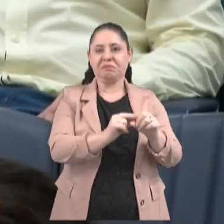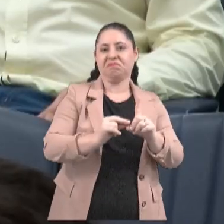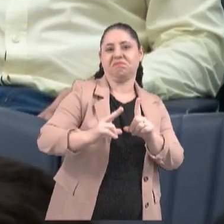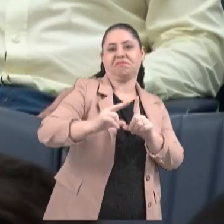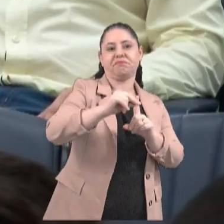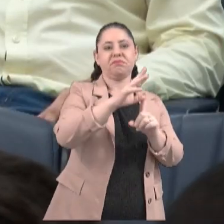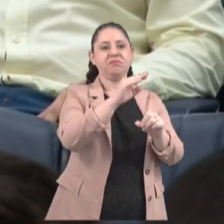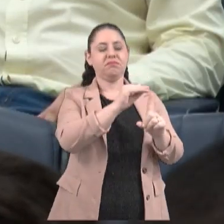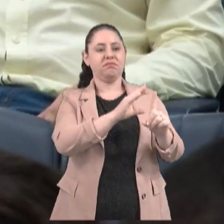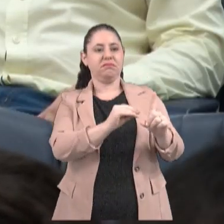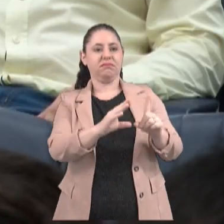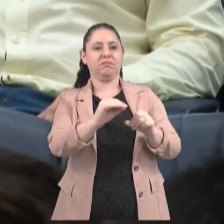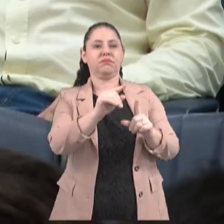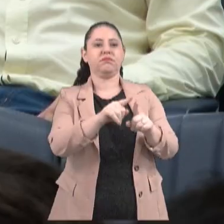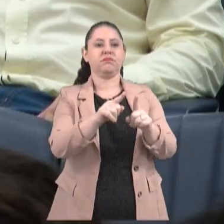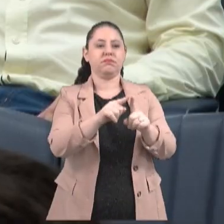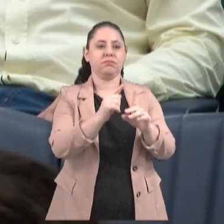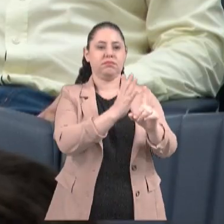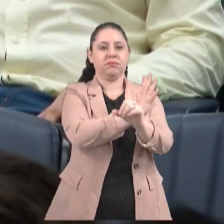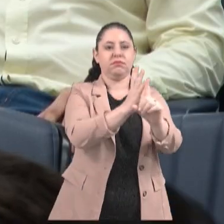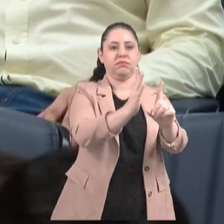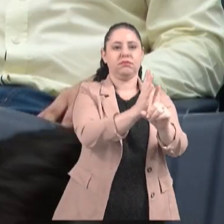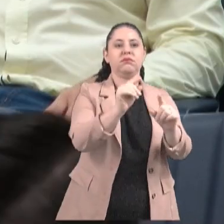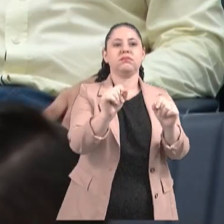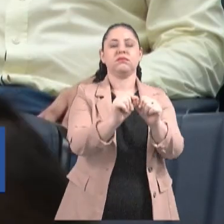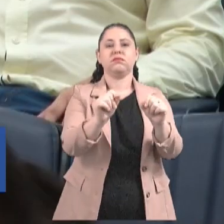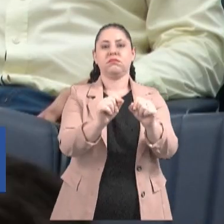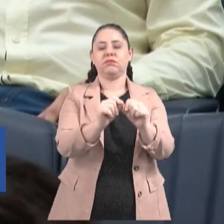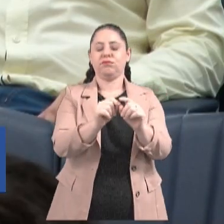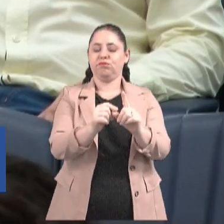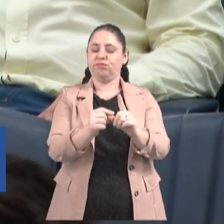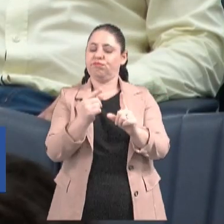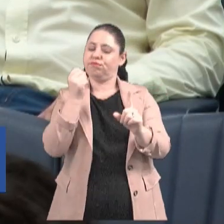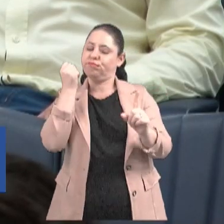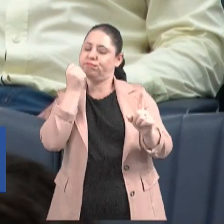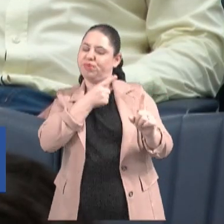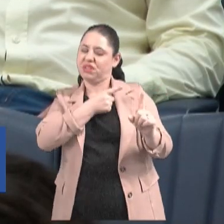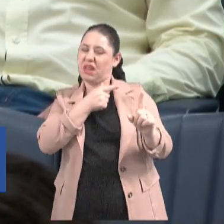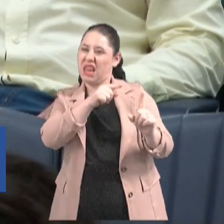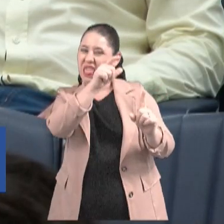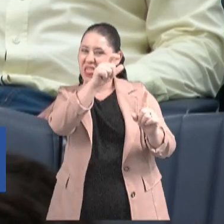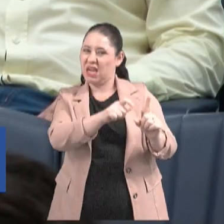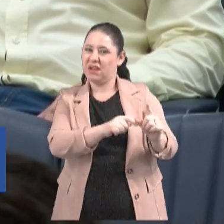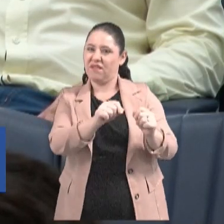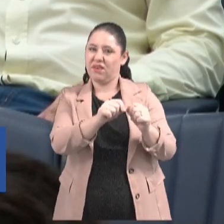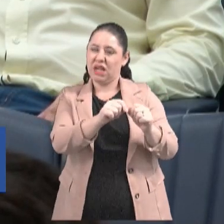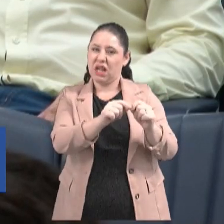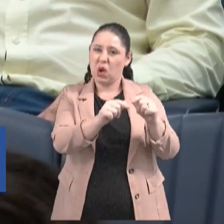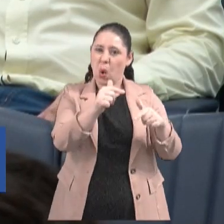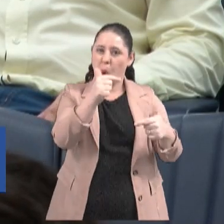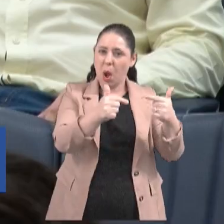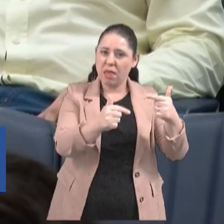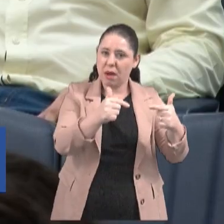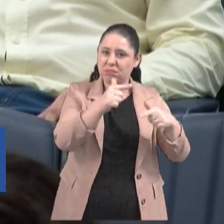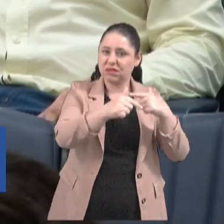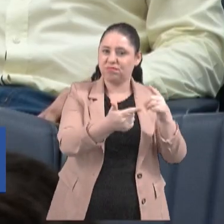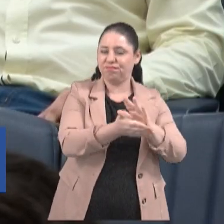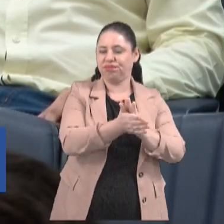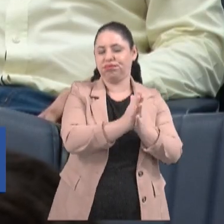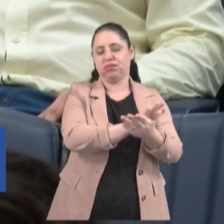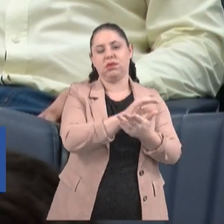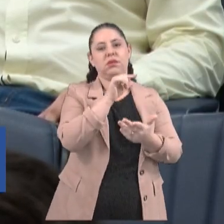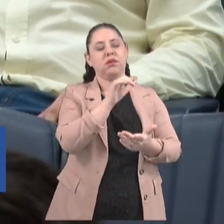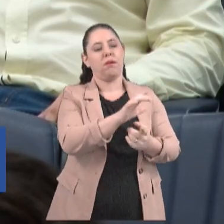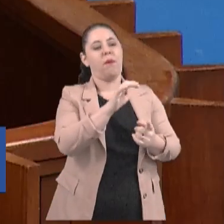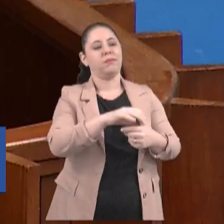ameaça, a humilhação, a perseguição ou a exposição vexatória com o intuito de deslegitimar a atuação política